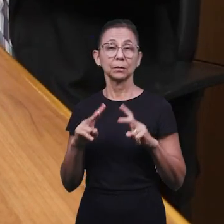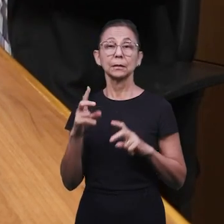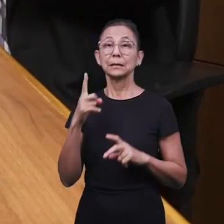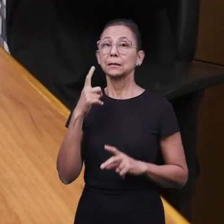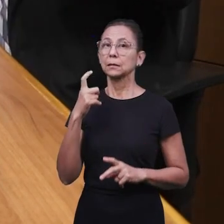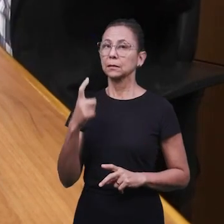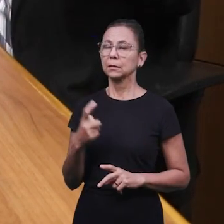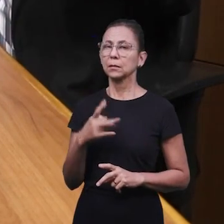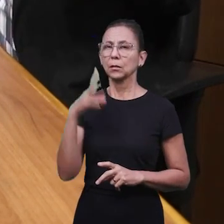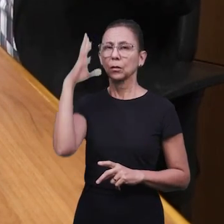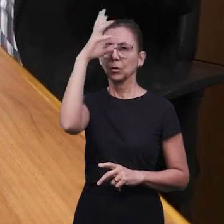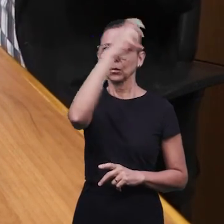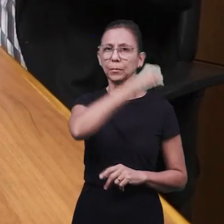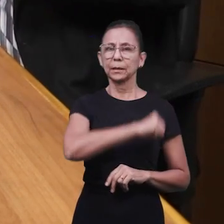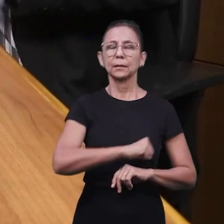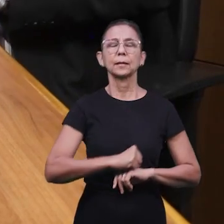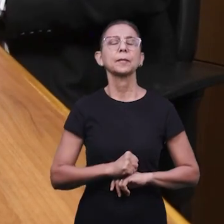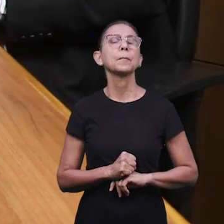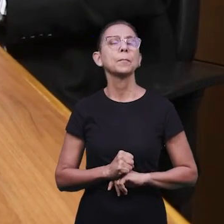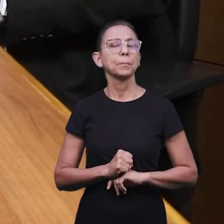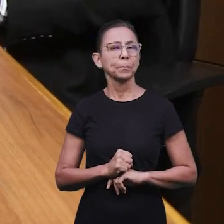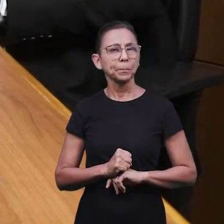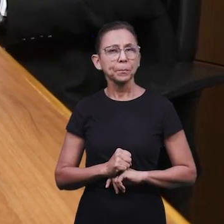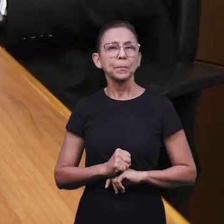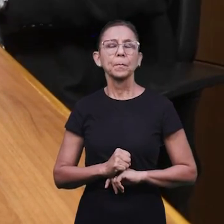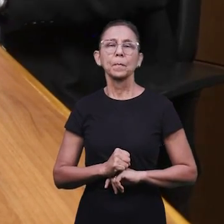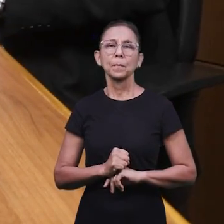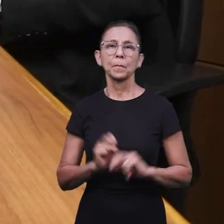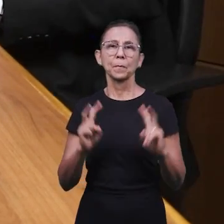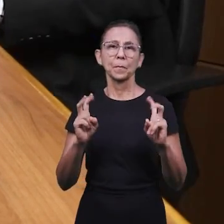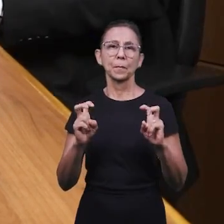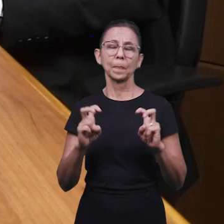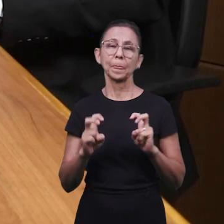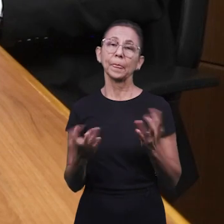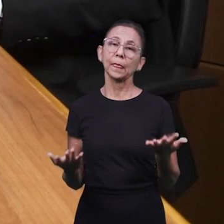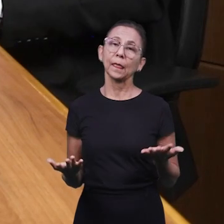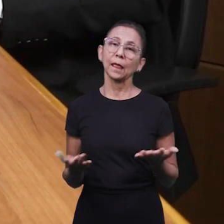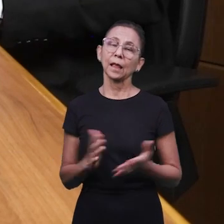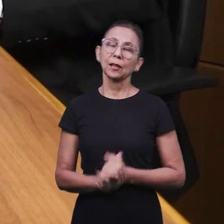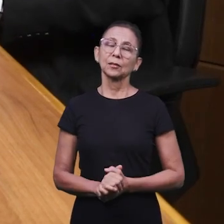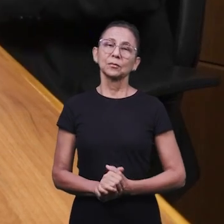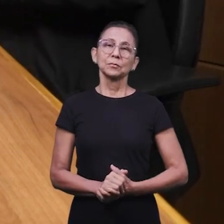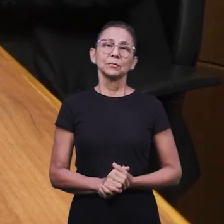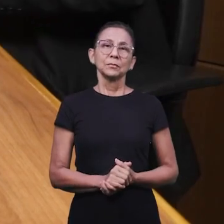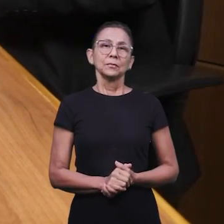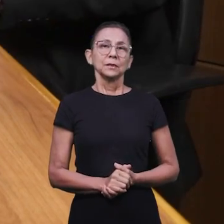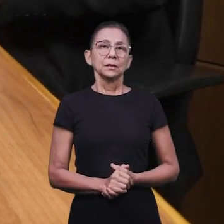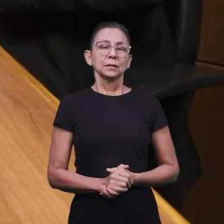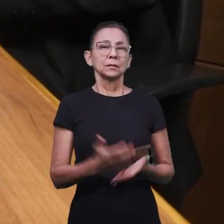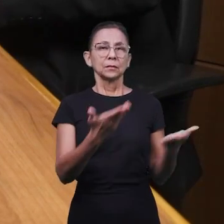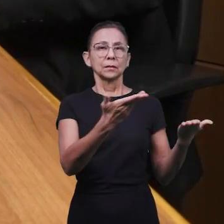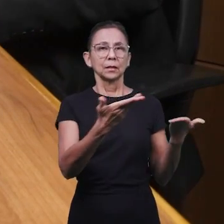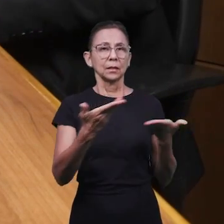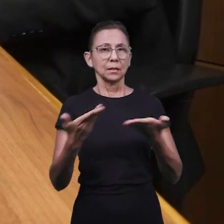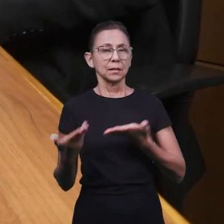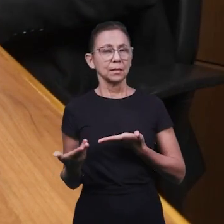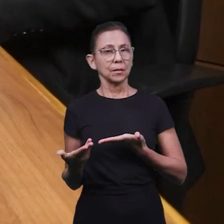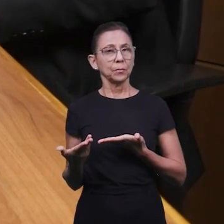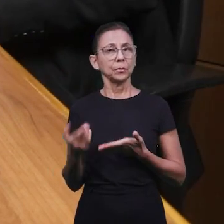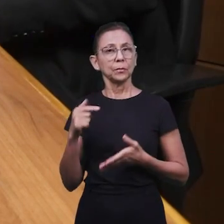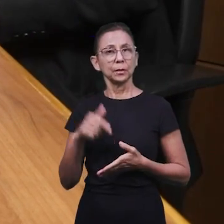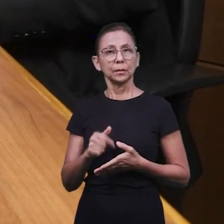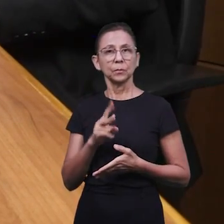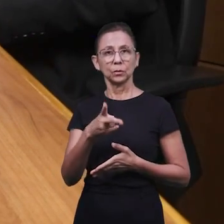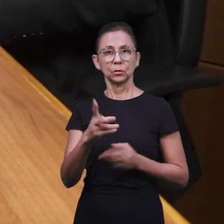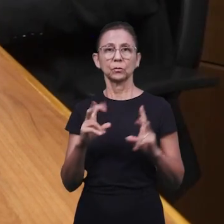para que você tenha uma compreensão completa daquilo que estamos tratando aqui. E mais uma vez eu recebo para tratar desse assunto, para conversar comigo sobre esse